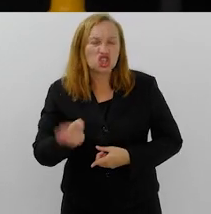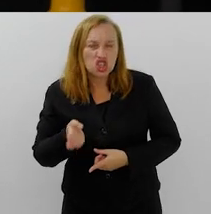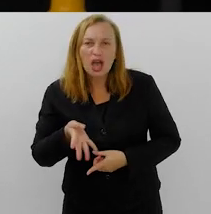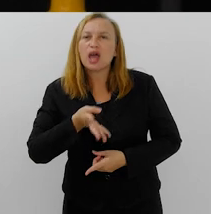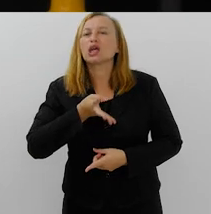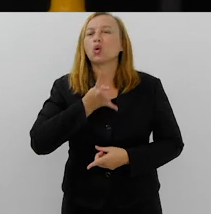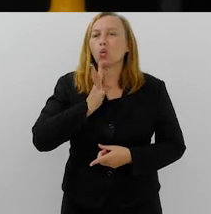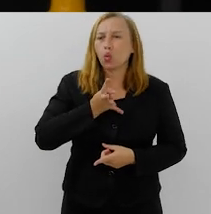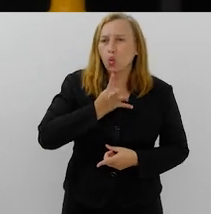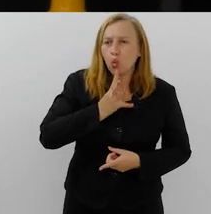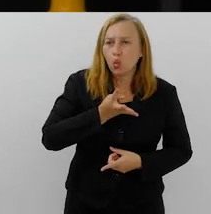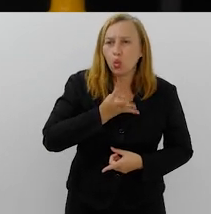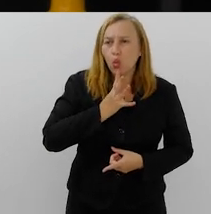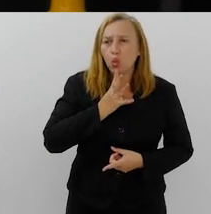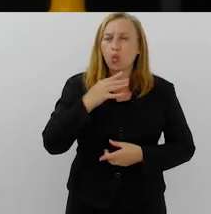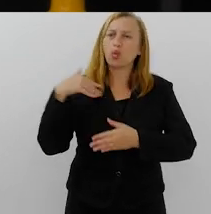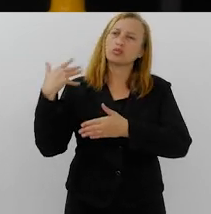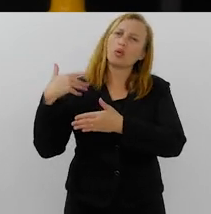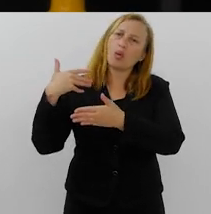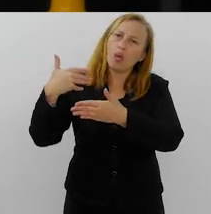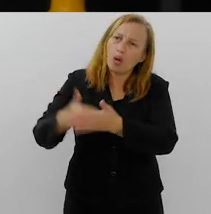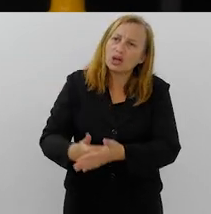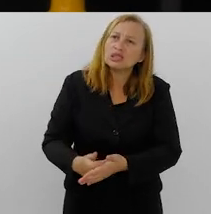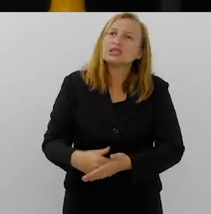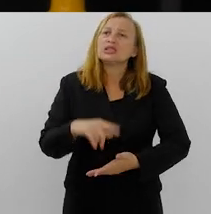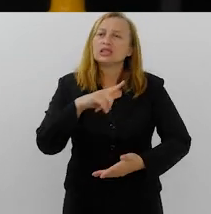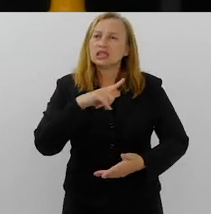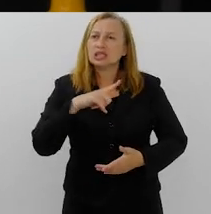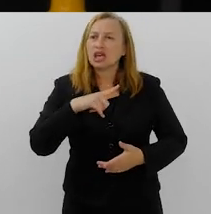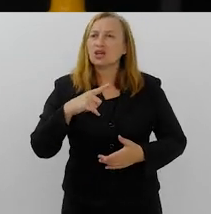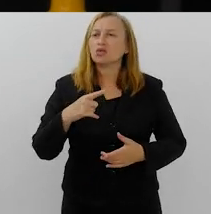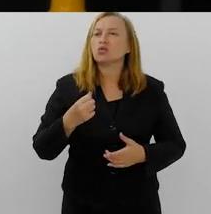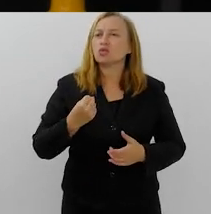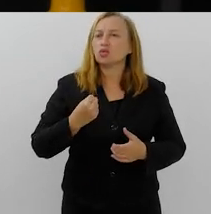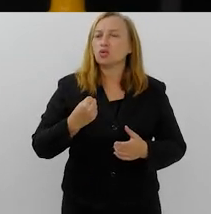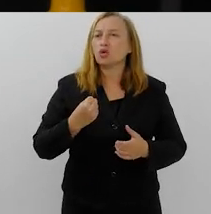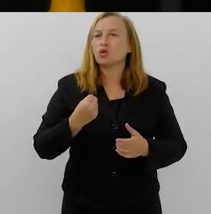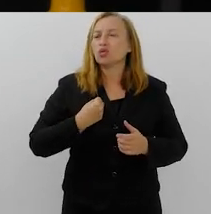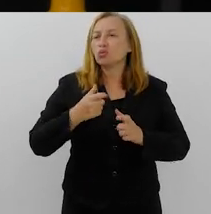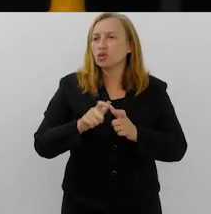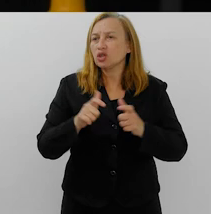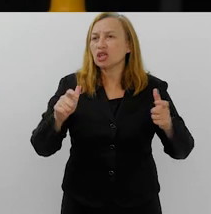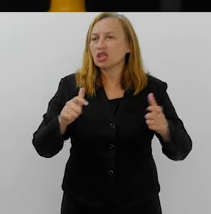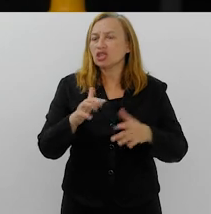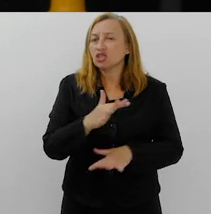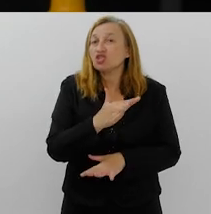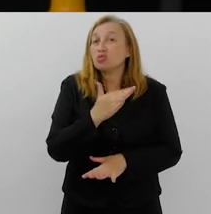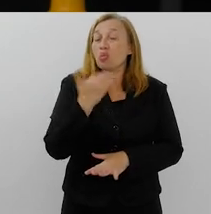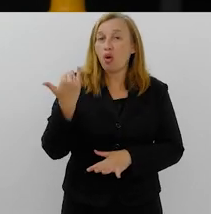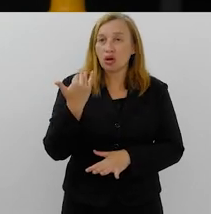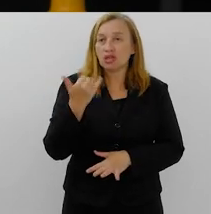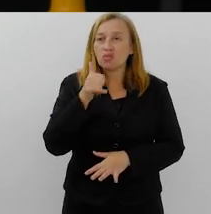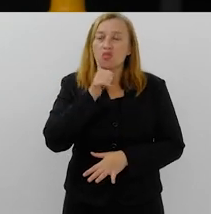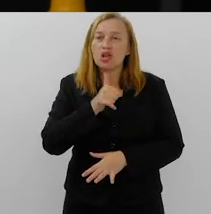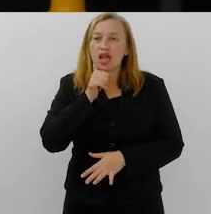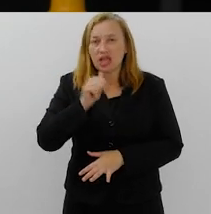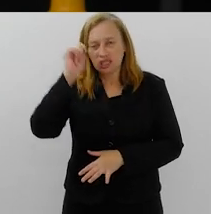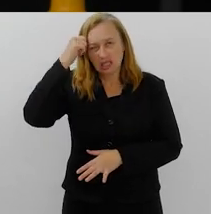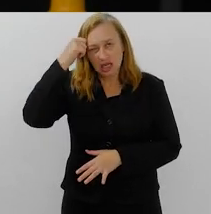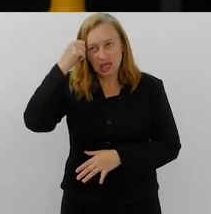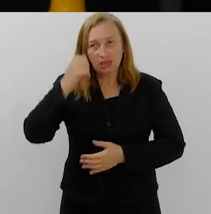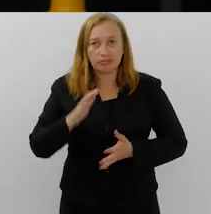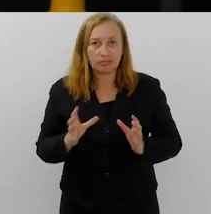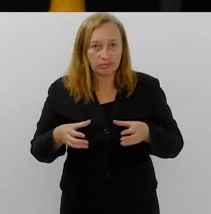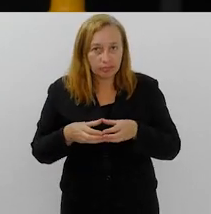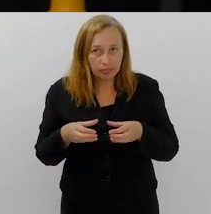eh já é de conhecimento eh de longa data que existe uma maior taxa de mortalidade nesse grupo de mulher Então